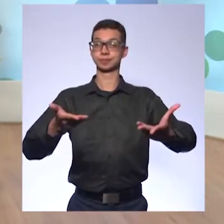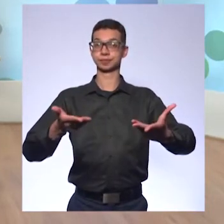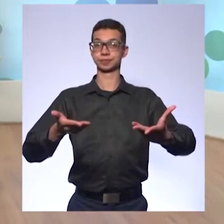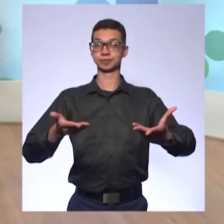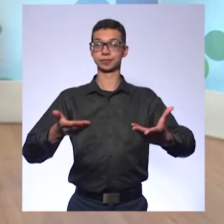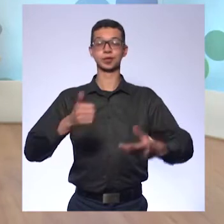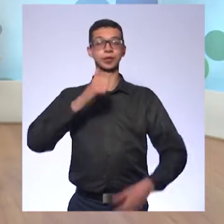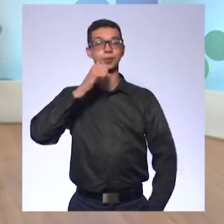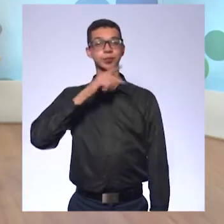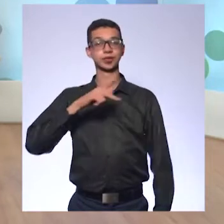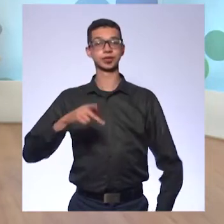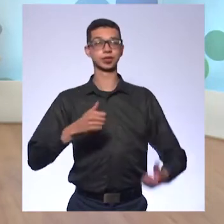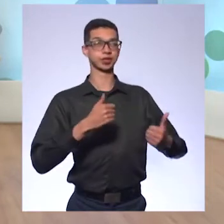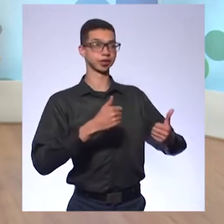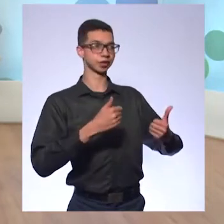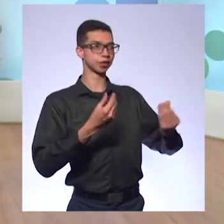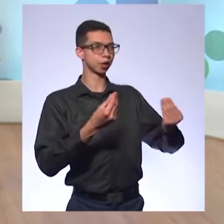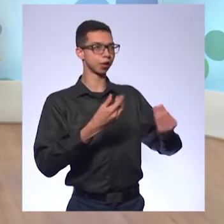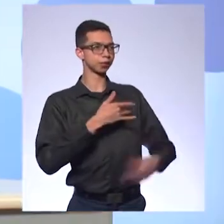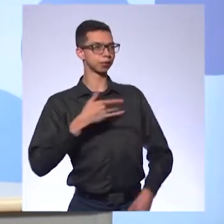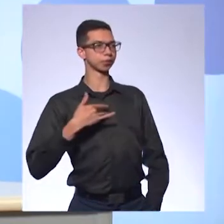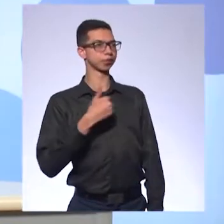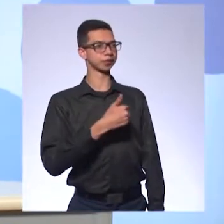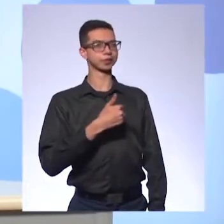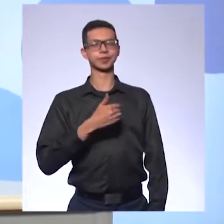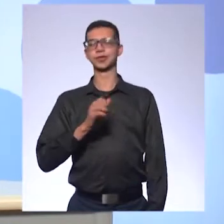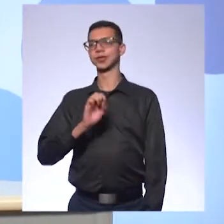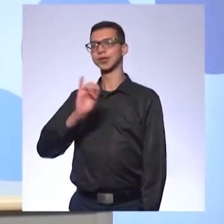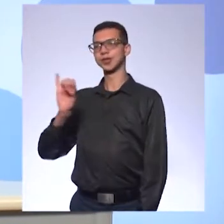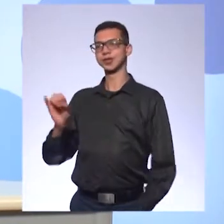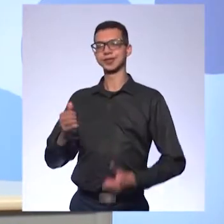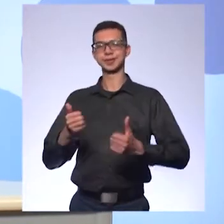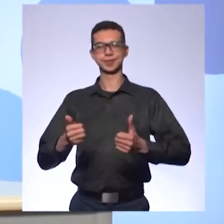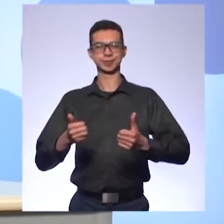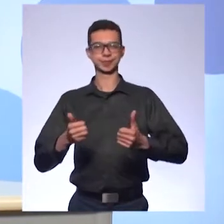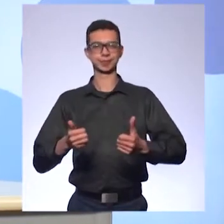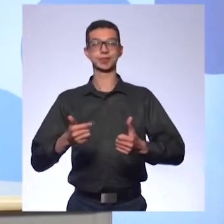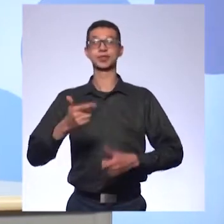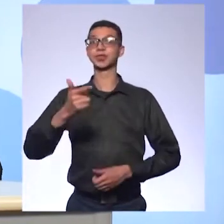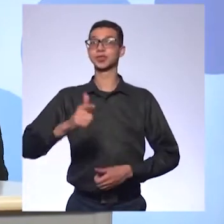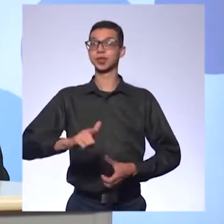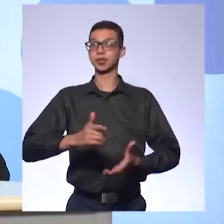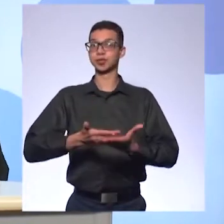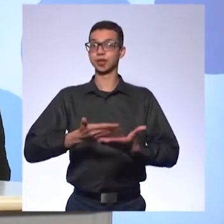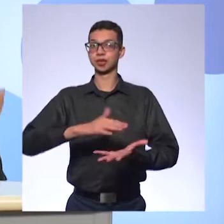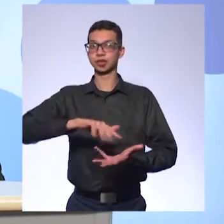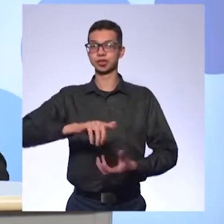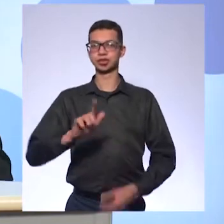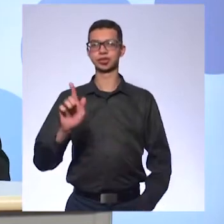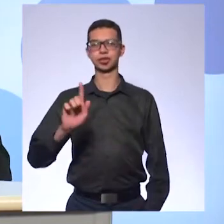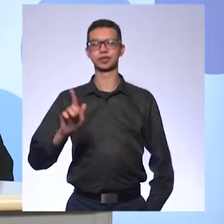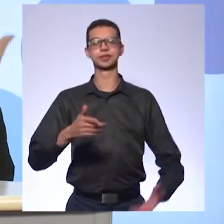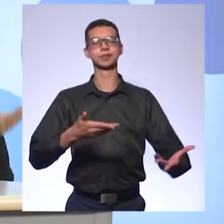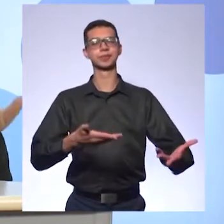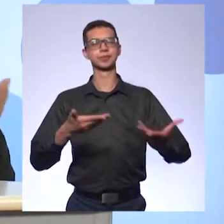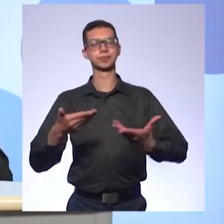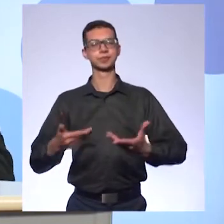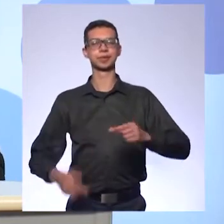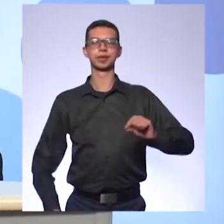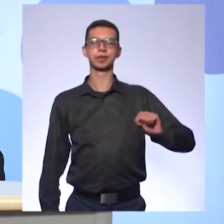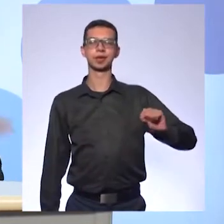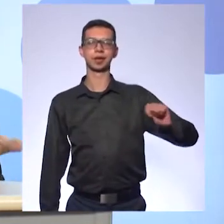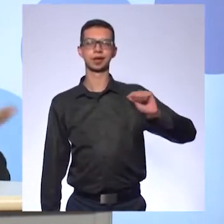Tudo bom? Olá, professora, tudo bem? Mais uma aula de Geografia, né? Sejam todos bem-vindos, alunos,